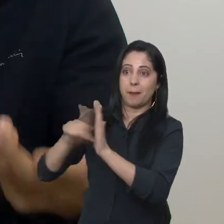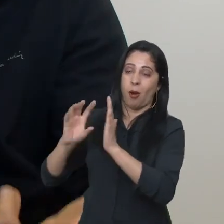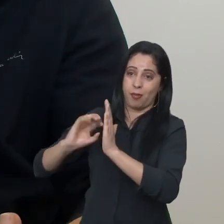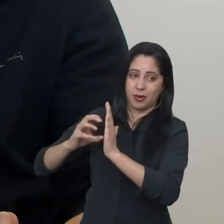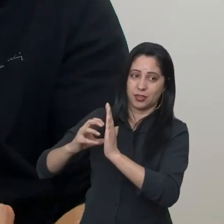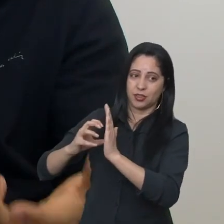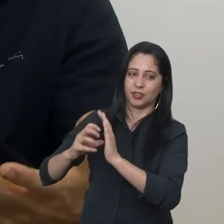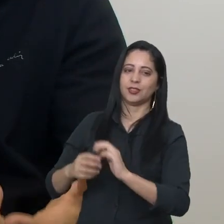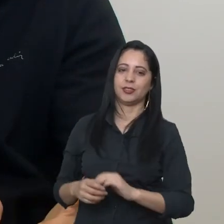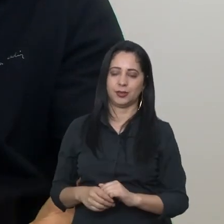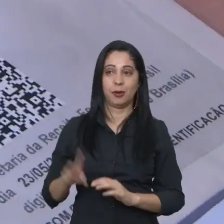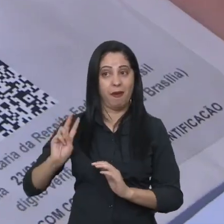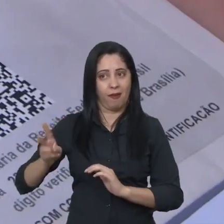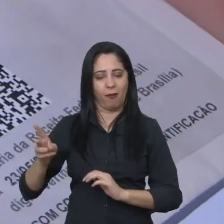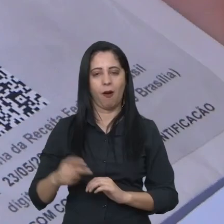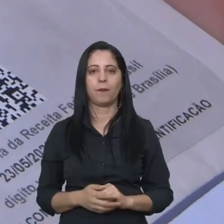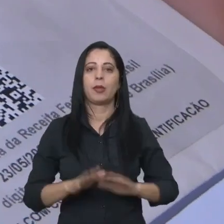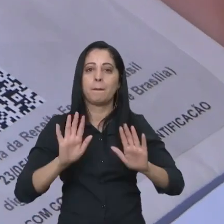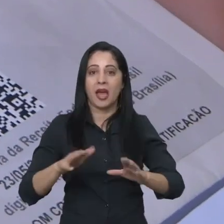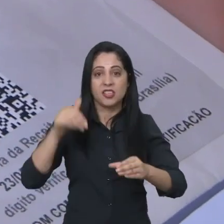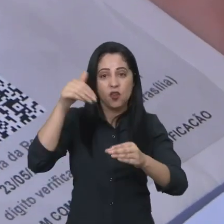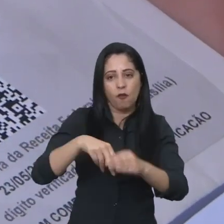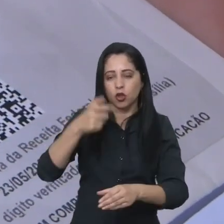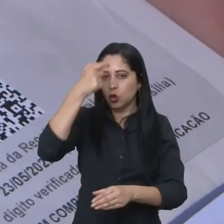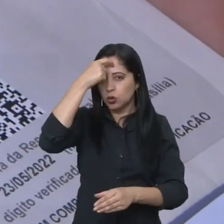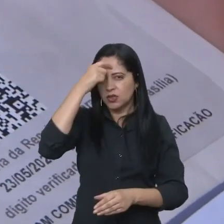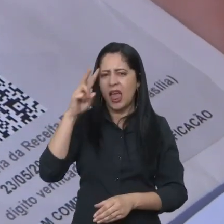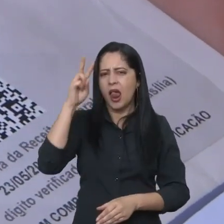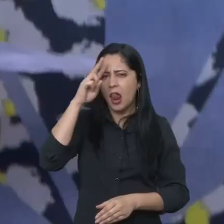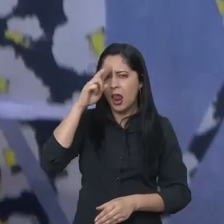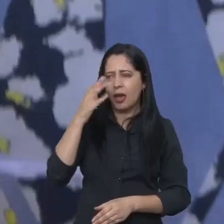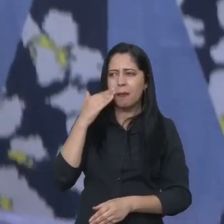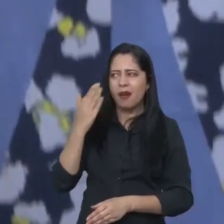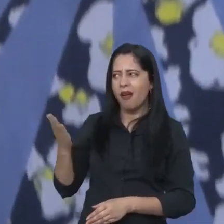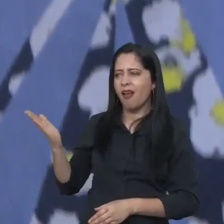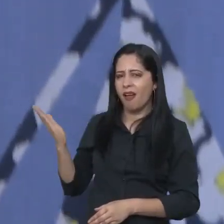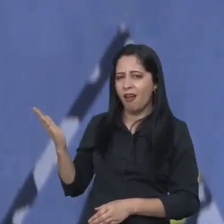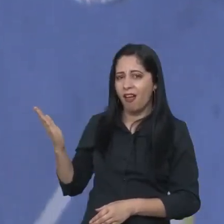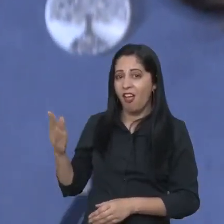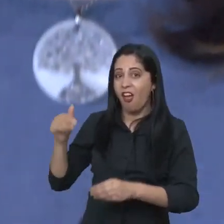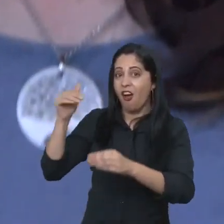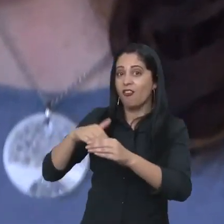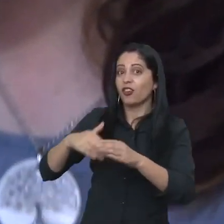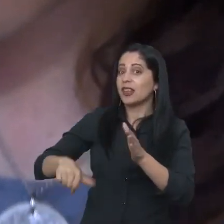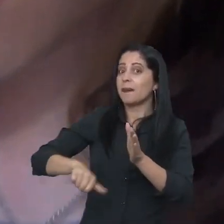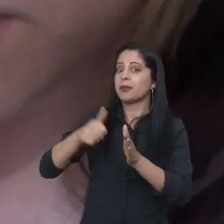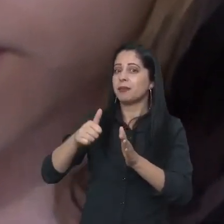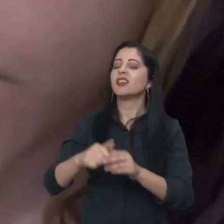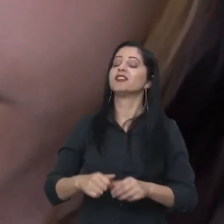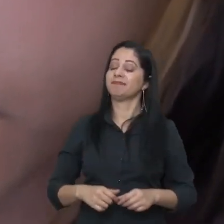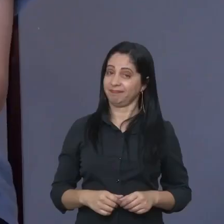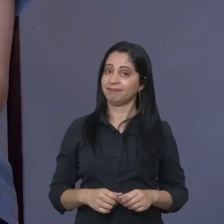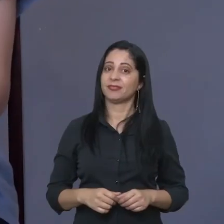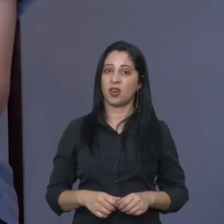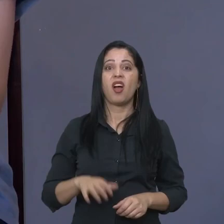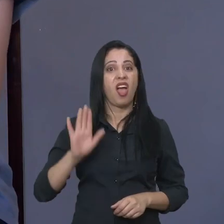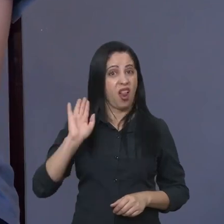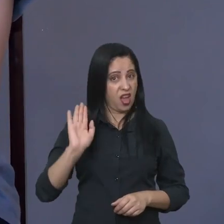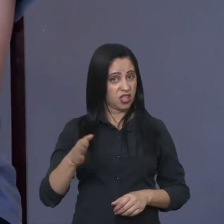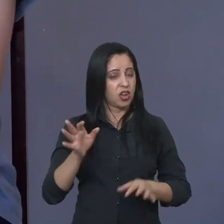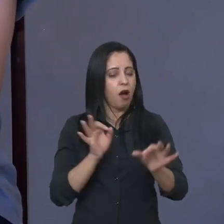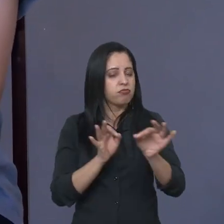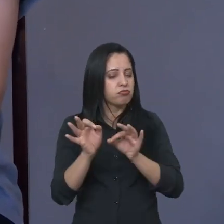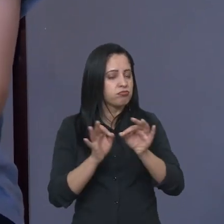mesmo partido, né? E falando em voto consciente, lembra da Karine, que vai votar pela primeira vez esse ano? Pois